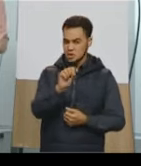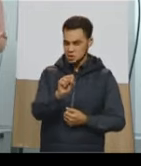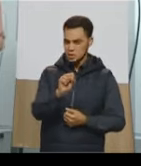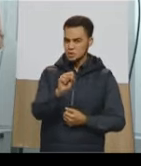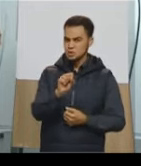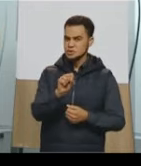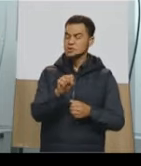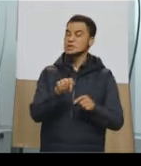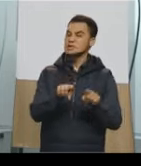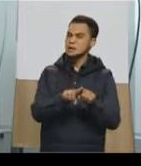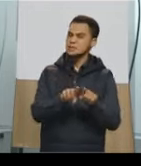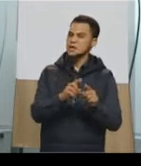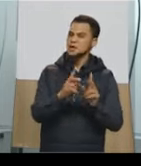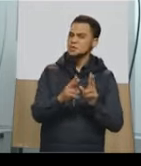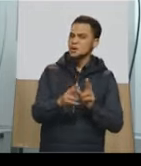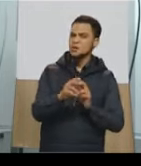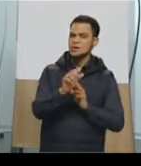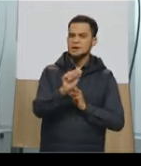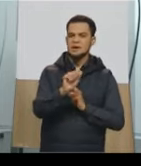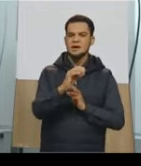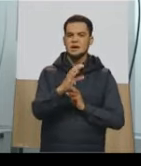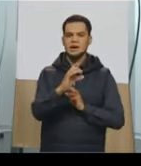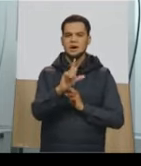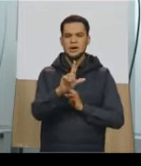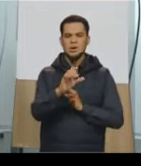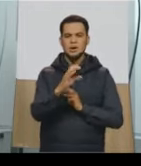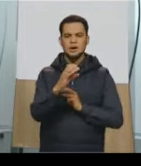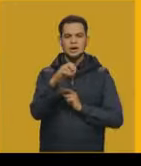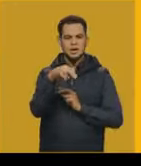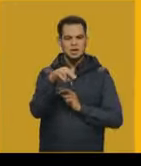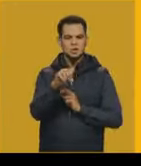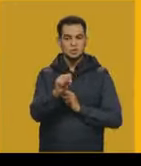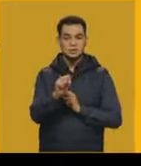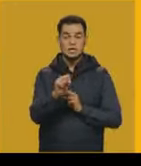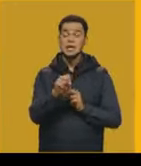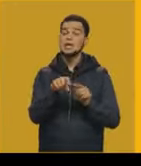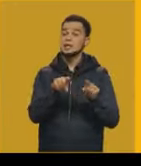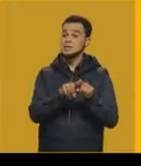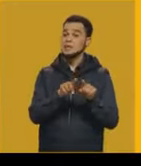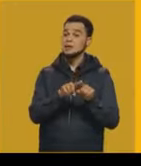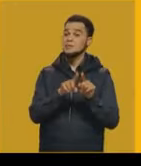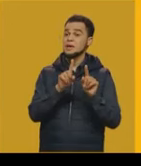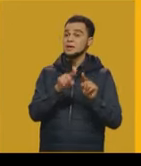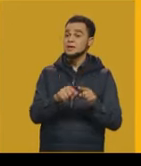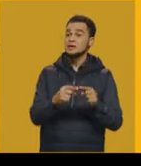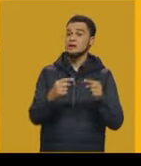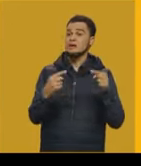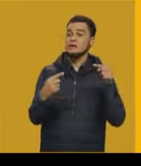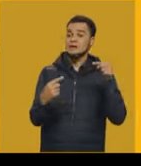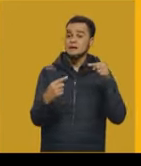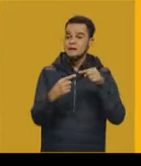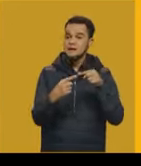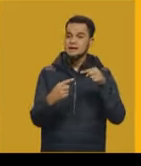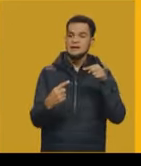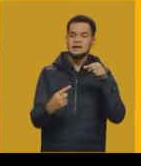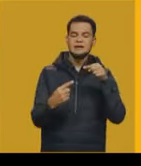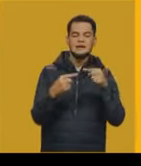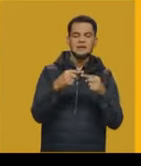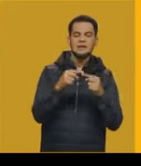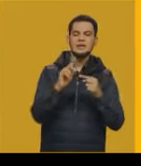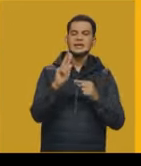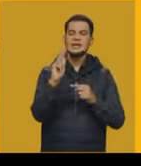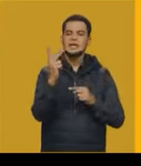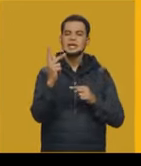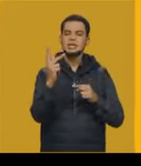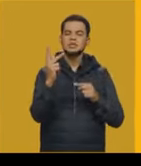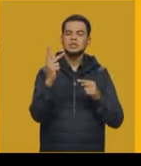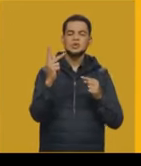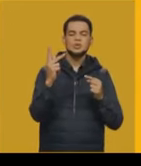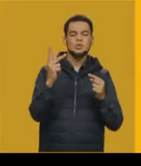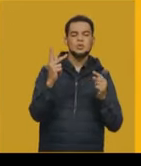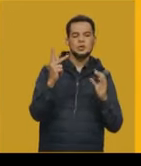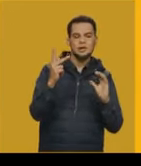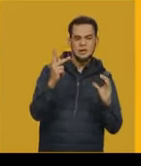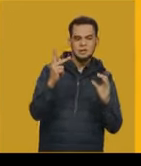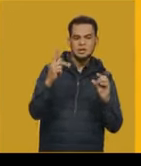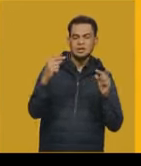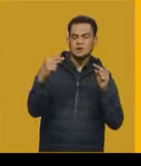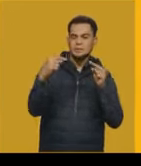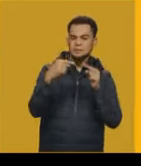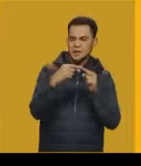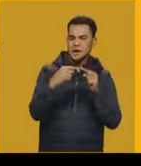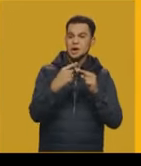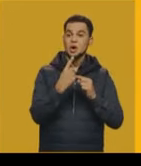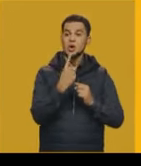são hidrocarbonetos, apenas carbono e hidrogênio, com a diferença que agora apresenta uma ou duas duplas